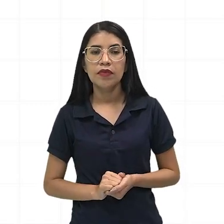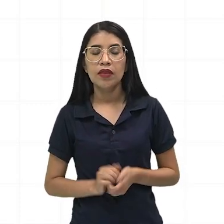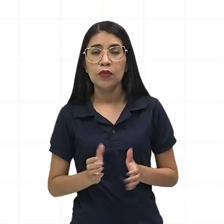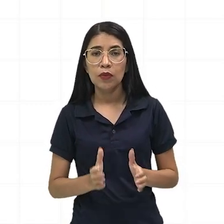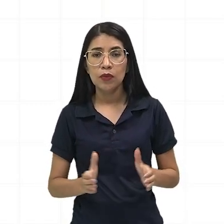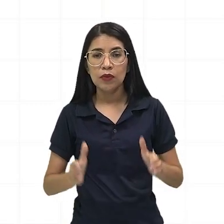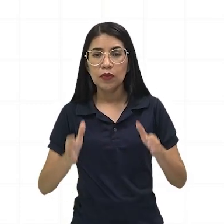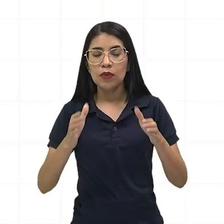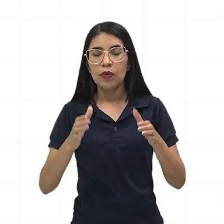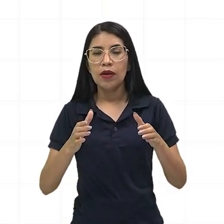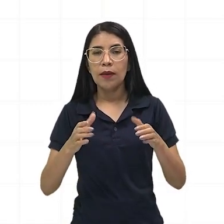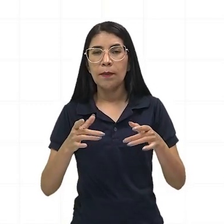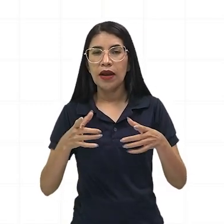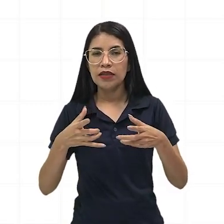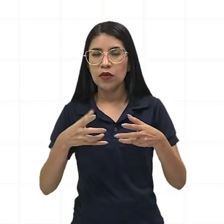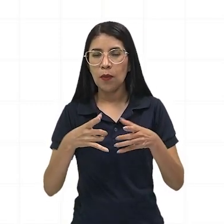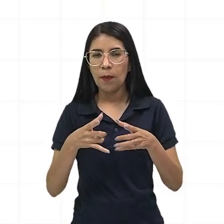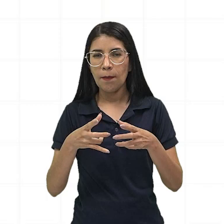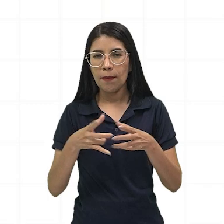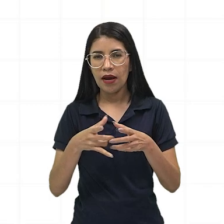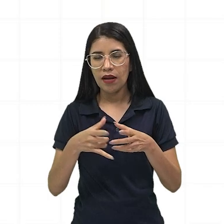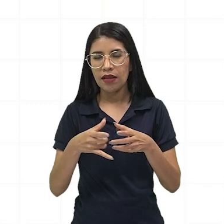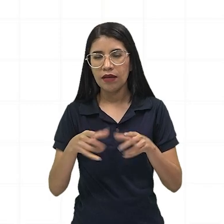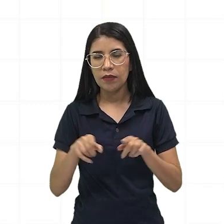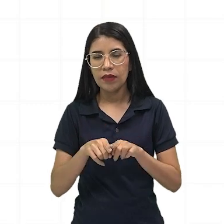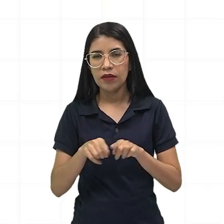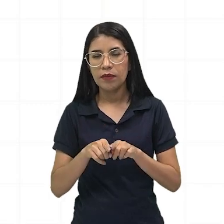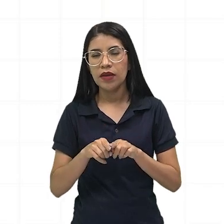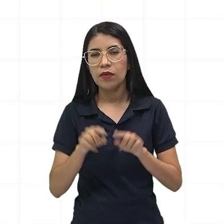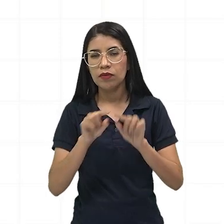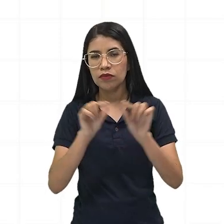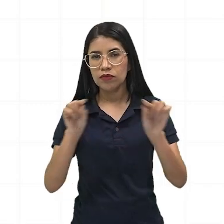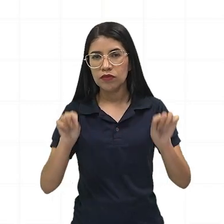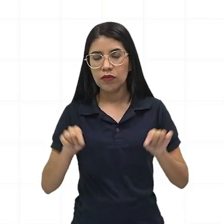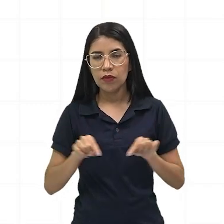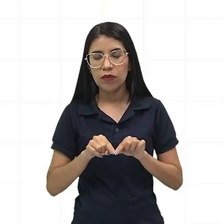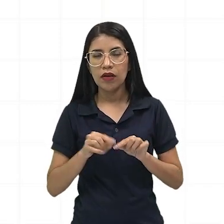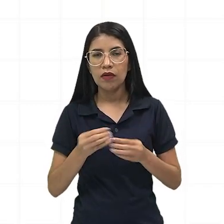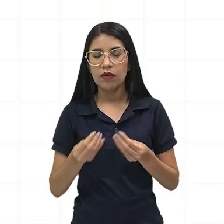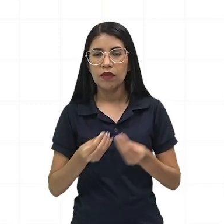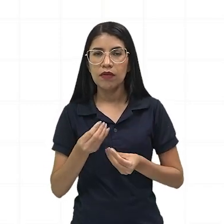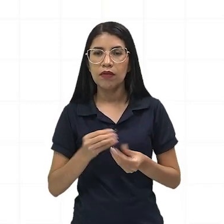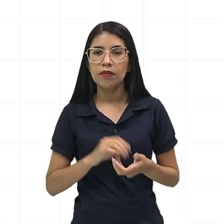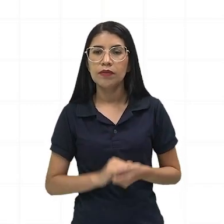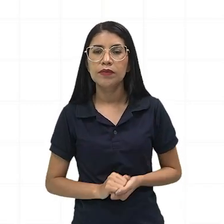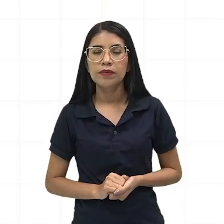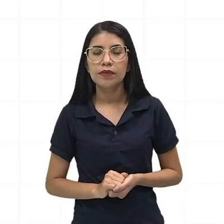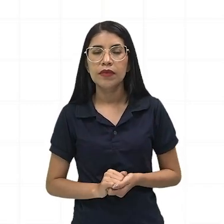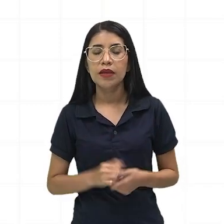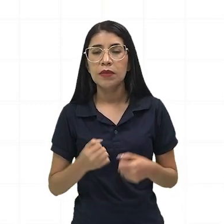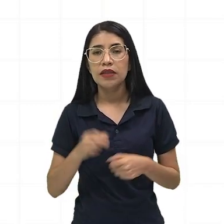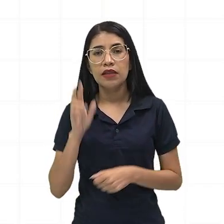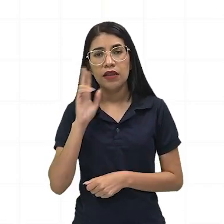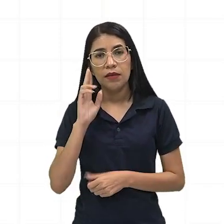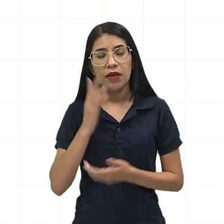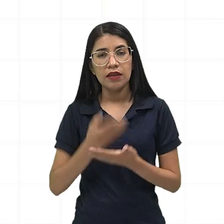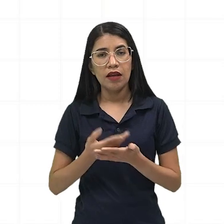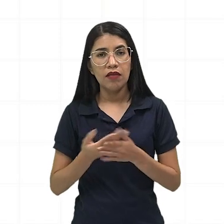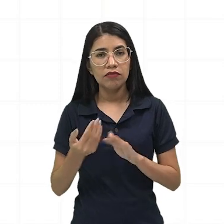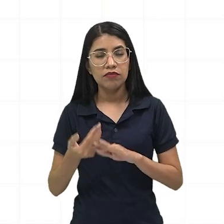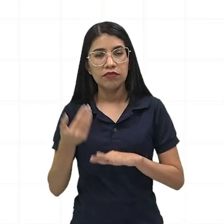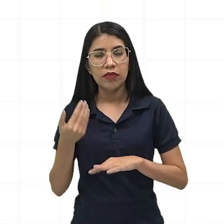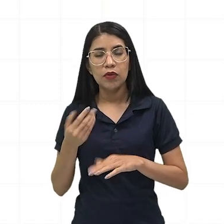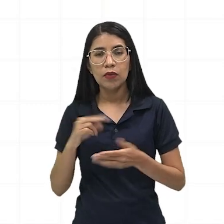a forma de um paralelepípedo retângulo com as seguintes dimensões. Então, você vai ter que saber aqui, lembrar das nossas aulas, o que é um